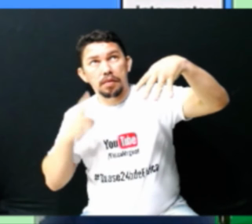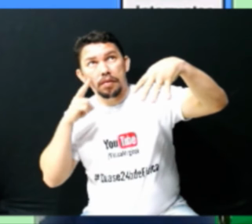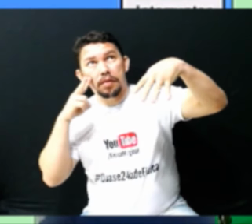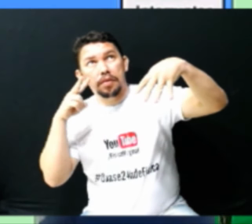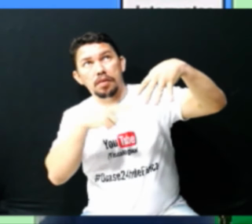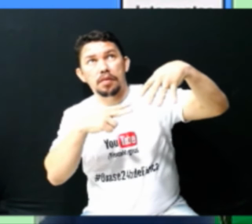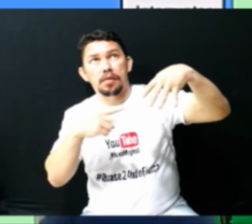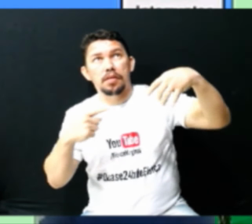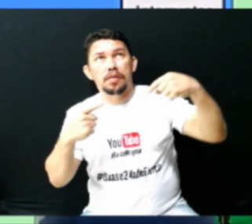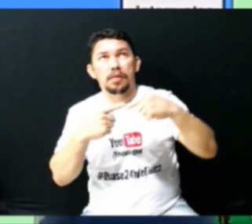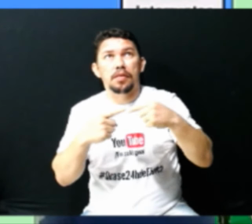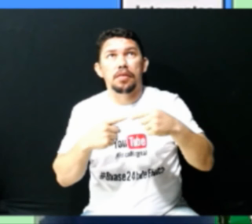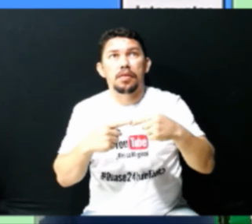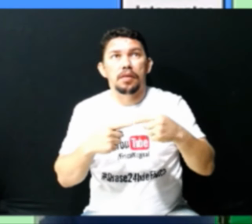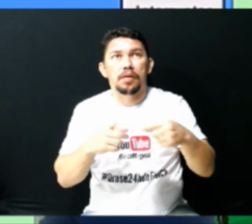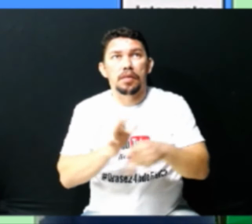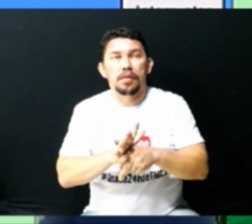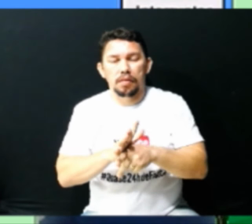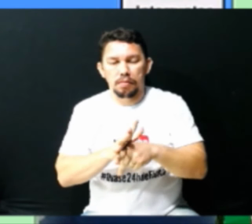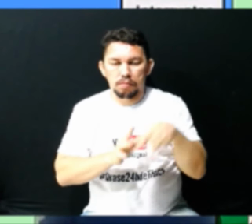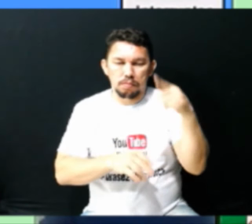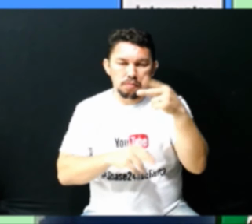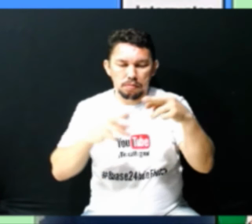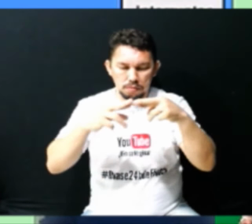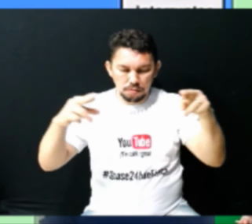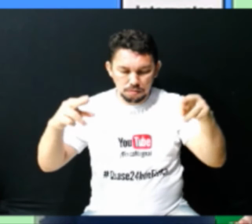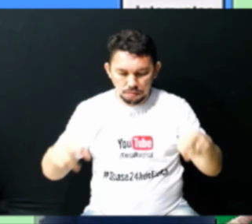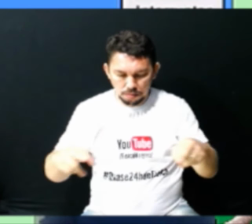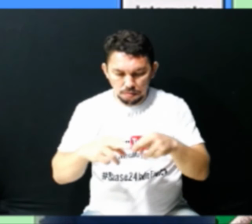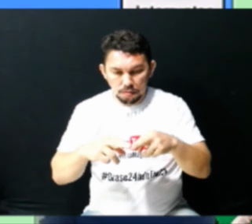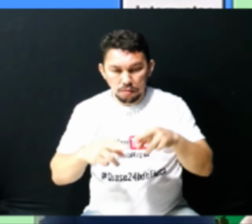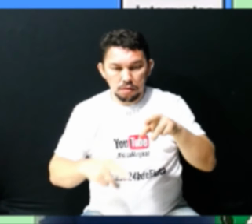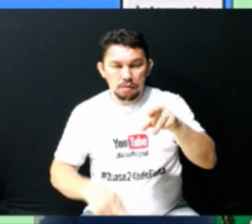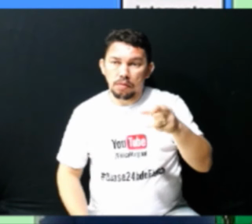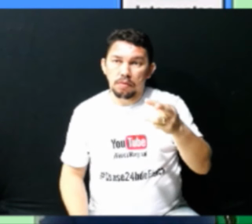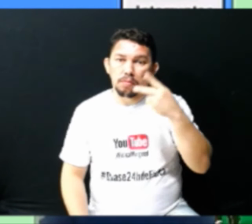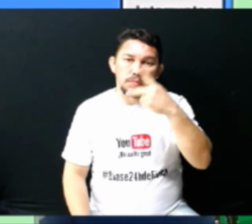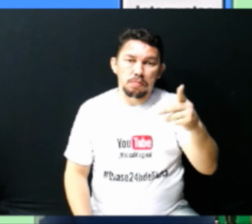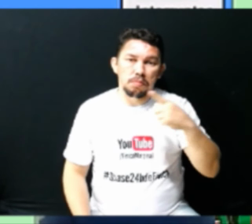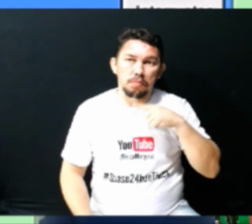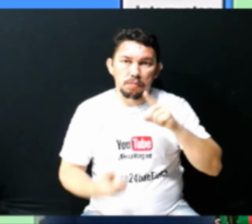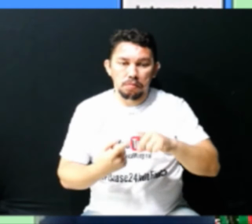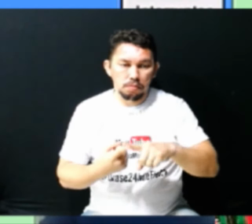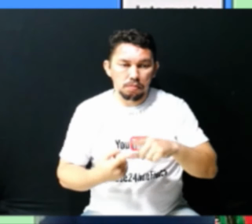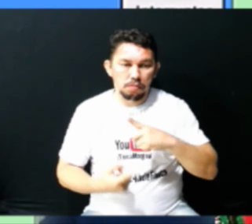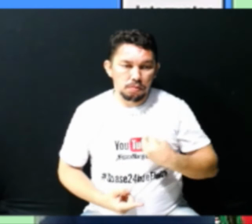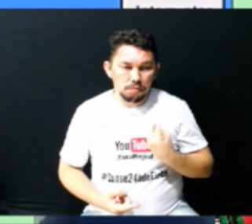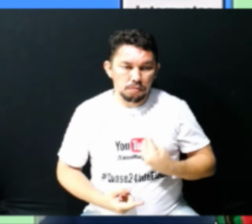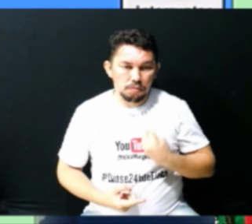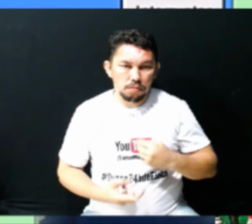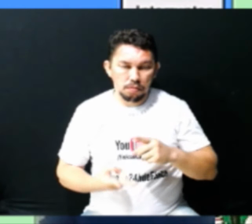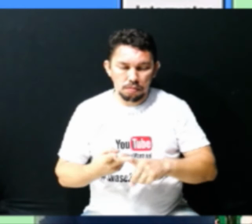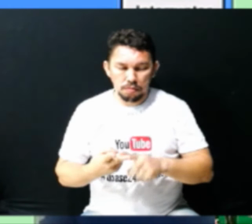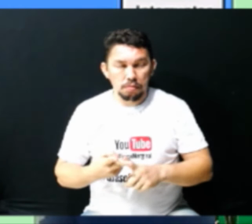ir no site FET e montar o seu circuito, tá? Você faz do seu jeito, faz as ligações que você quer. Então, 3 lâmpadas aqui